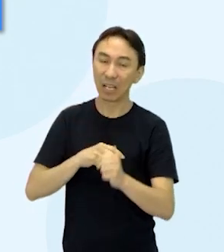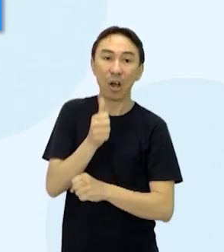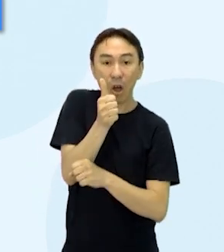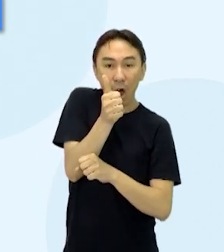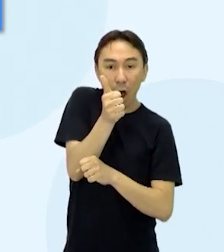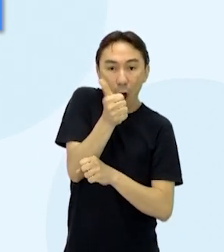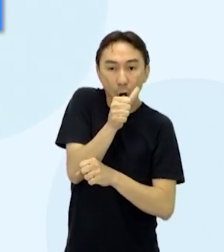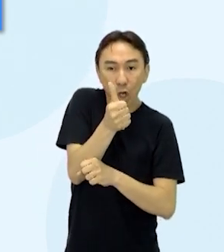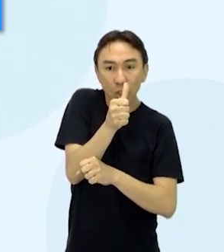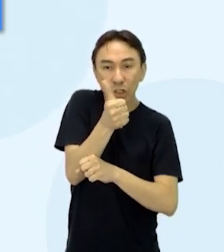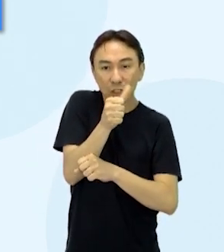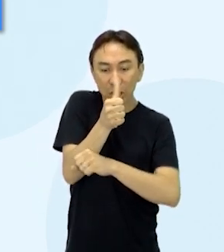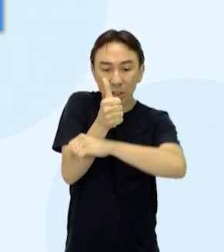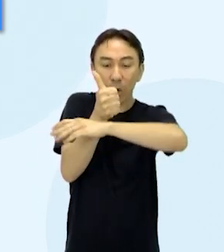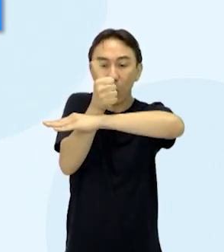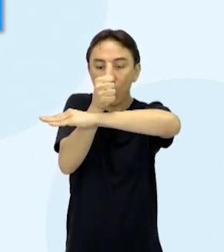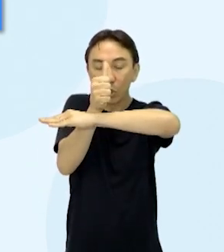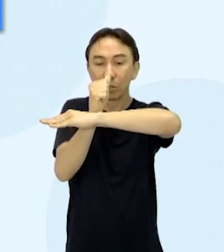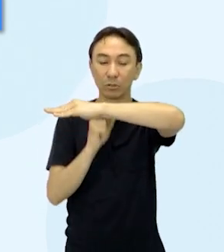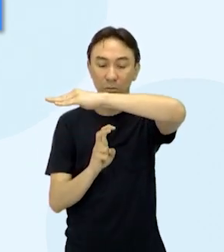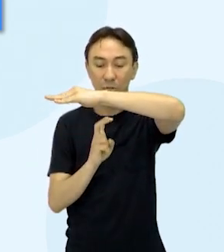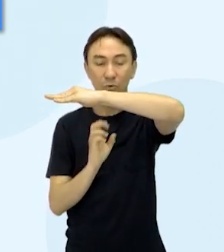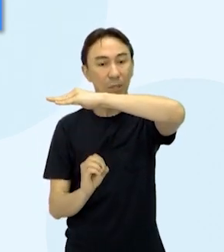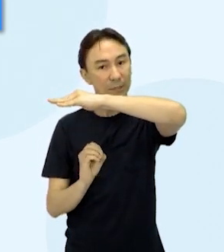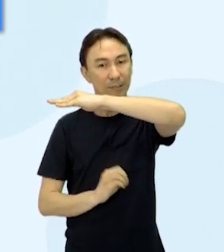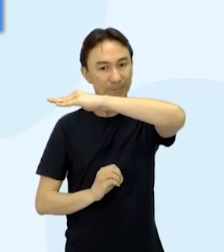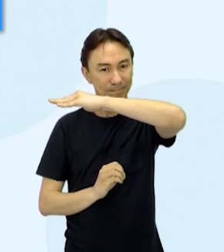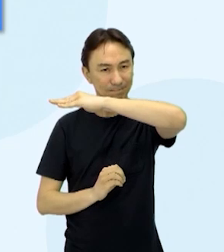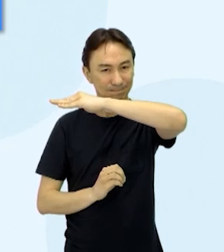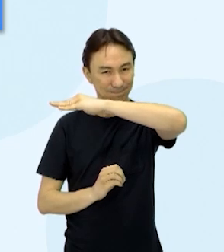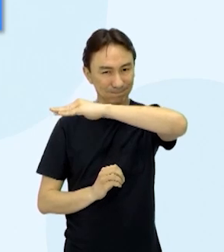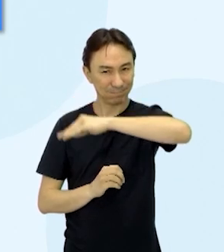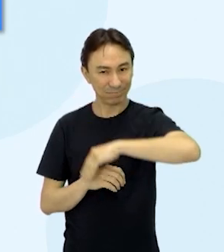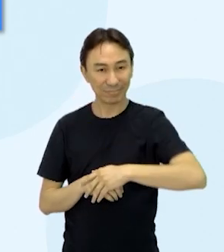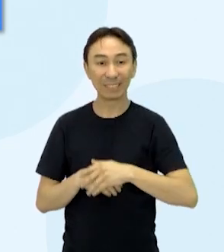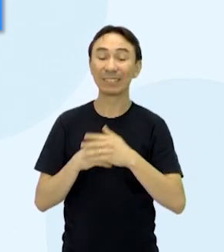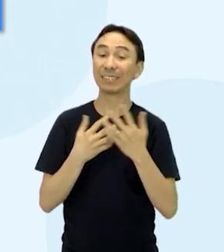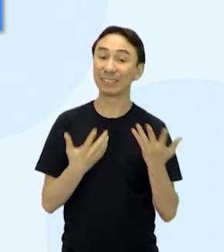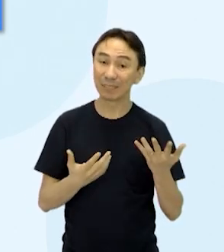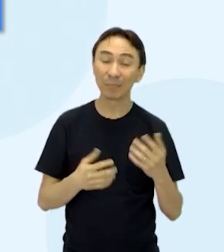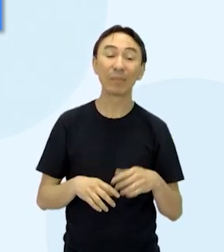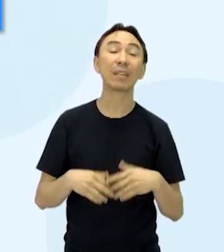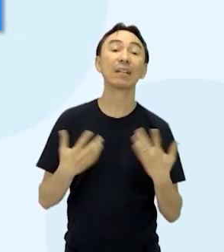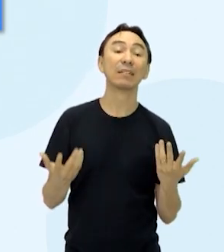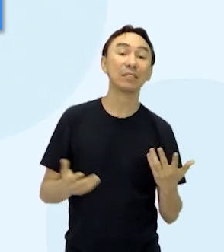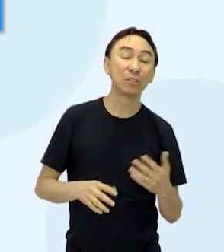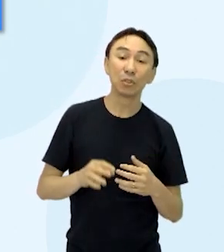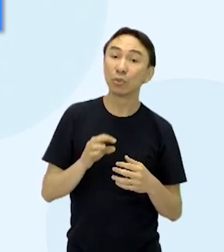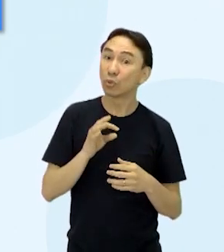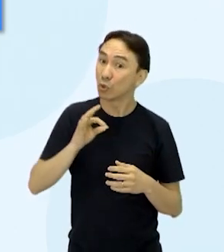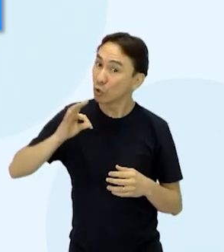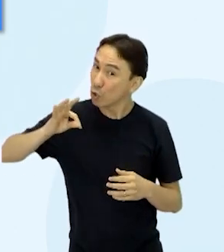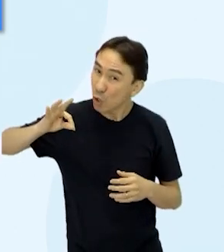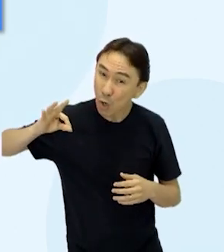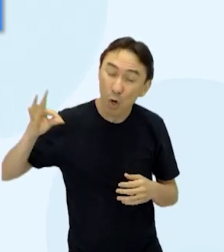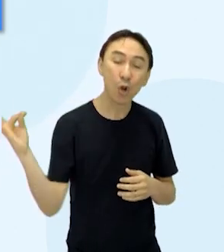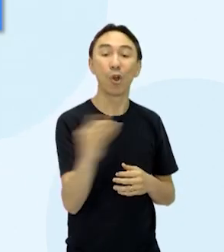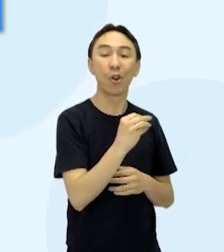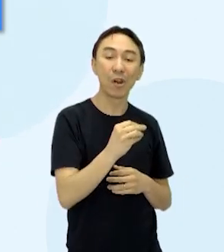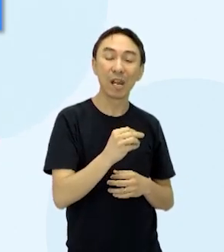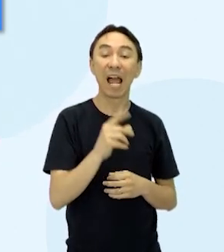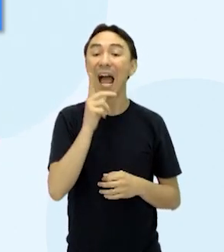11,50 dessa água doce. Qual a fração que representa o consumo total de água